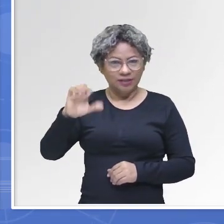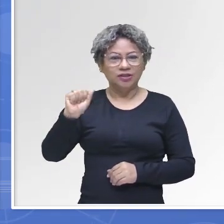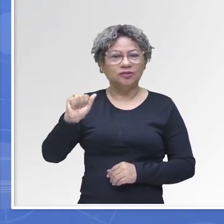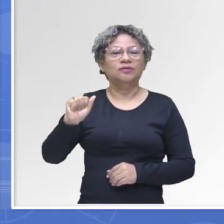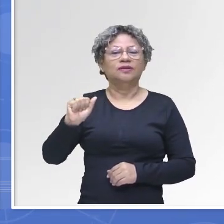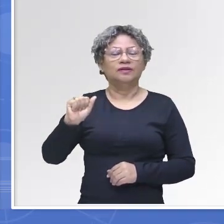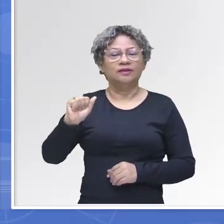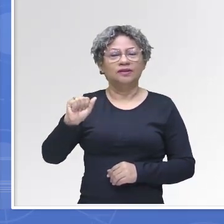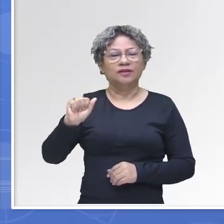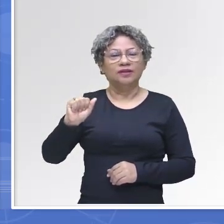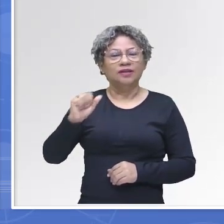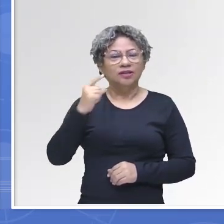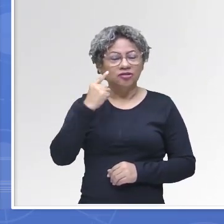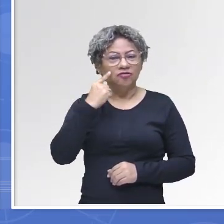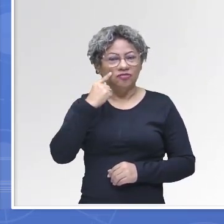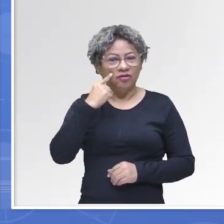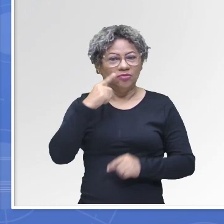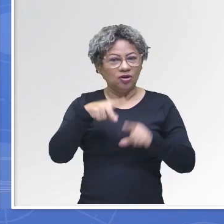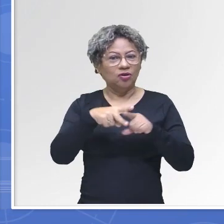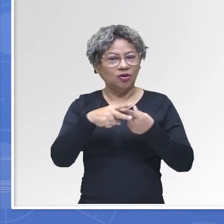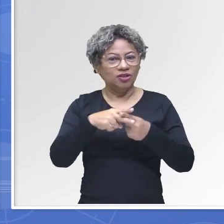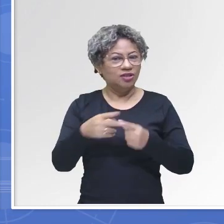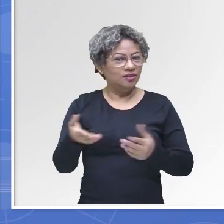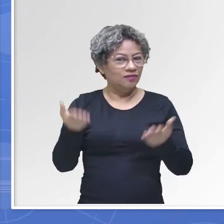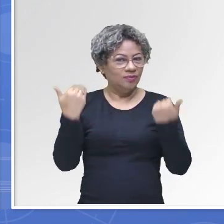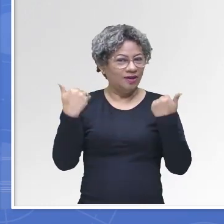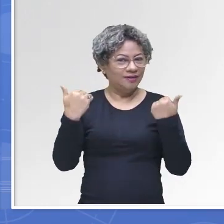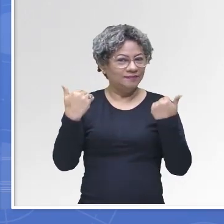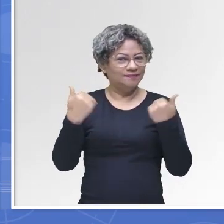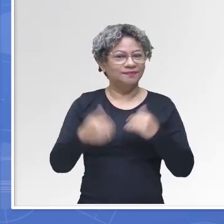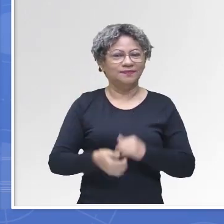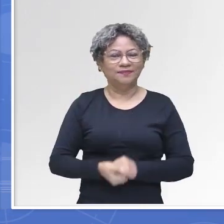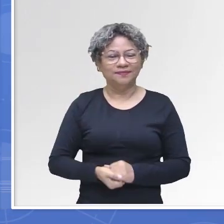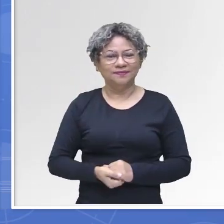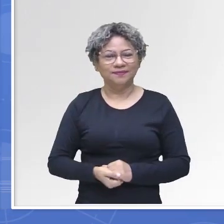Muito bem, então vamos para a correção? Acompanhe aqui comigo.